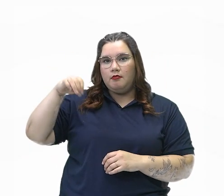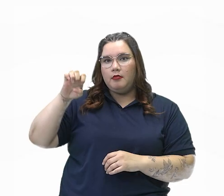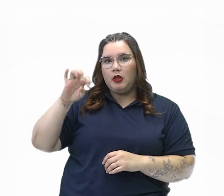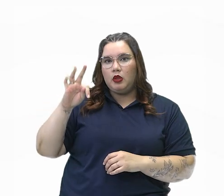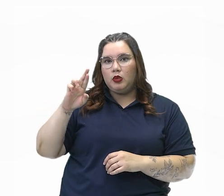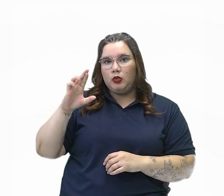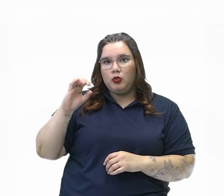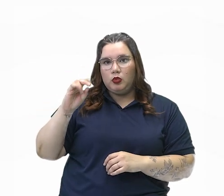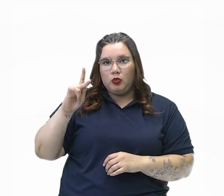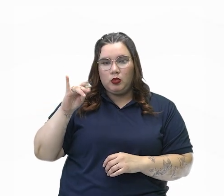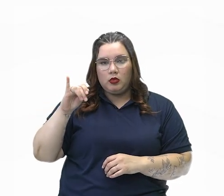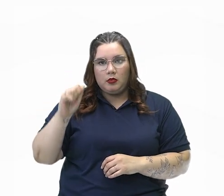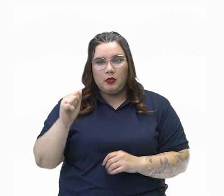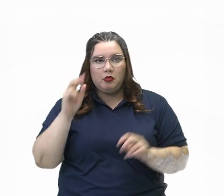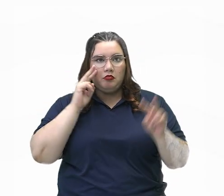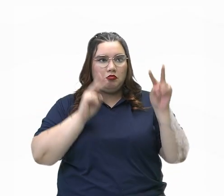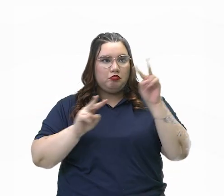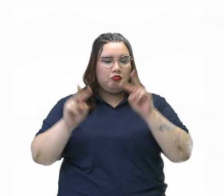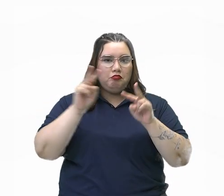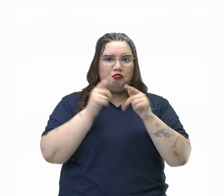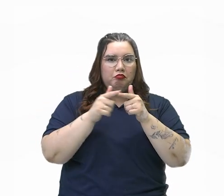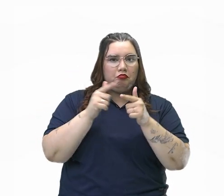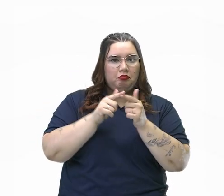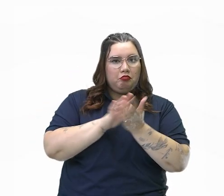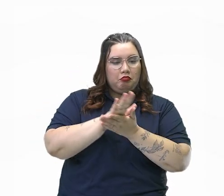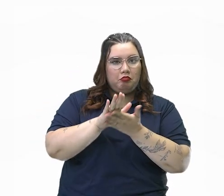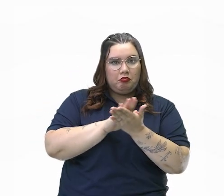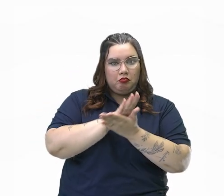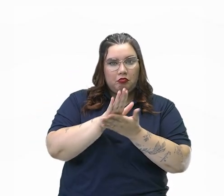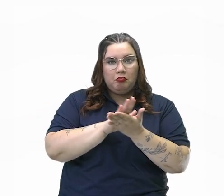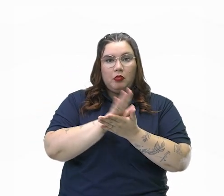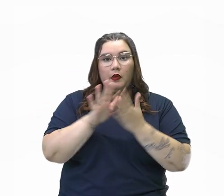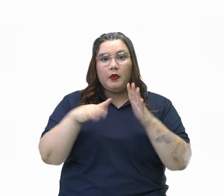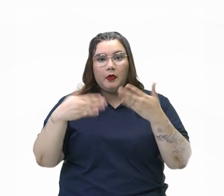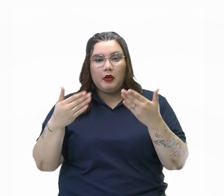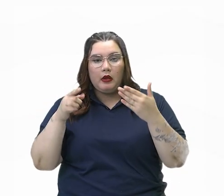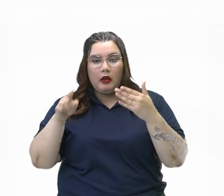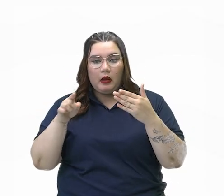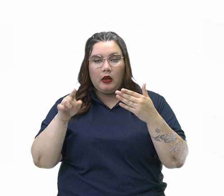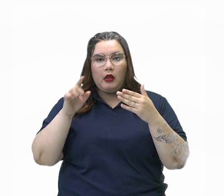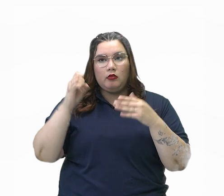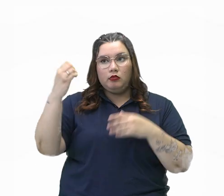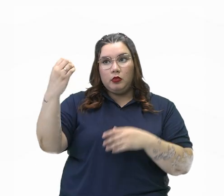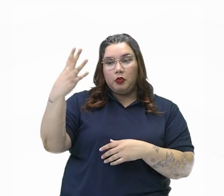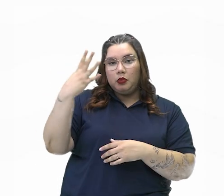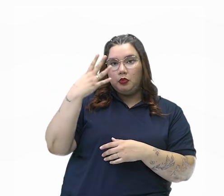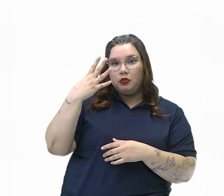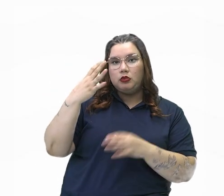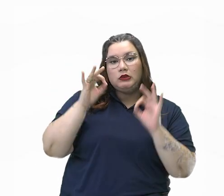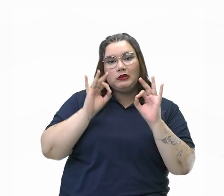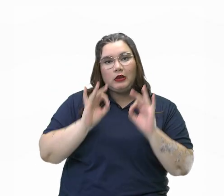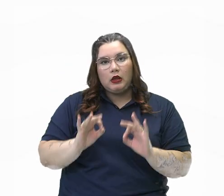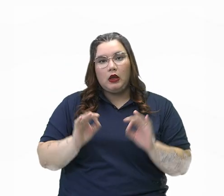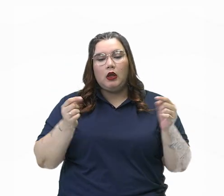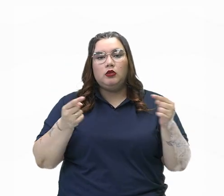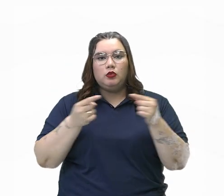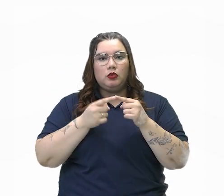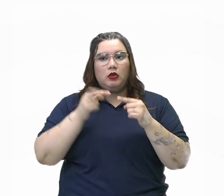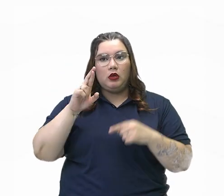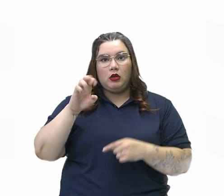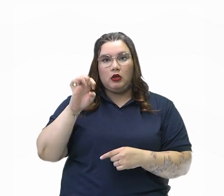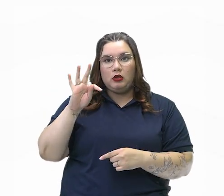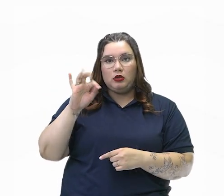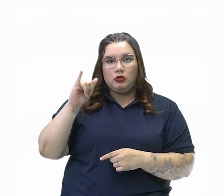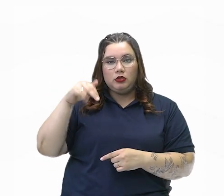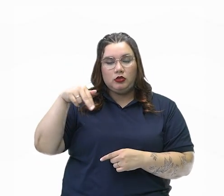quando a gente enxerga sem nenhum problema, quando essa luz é focalizada exatamente sobre a retina, e aí